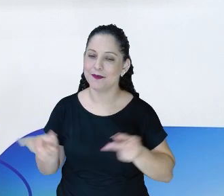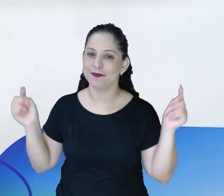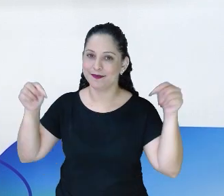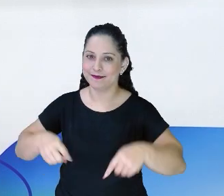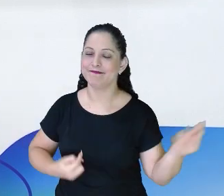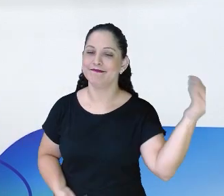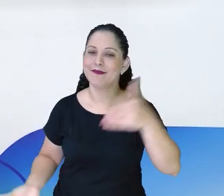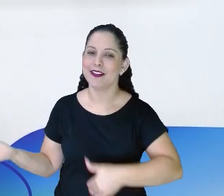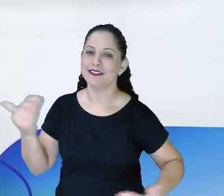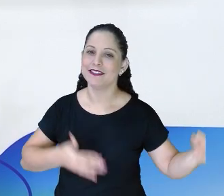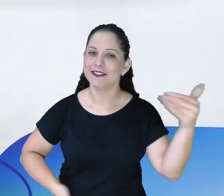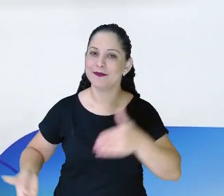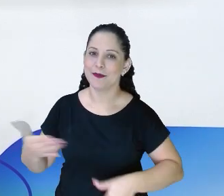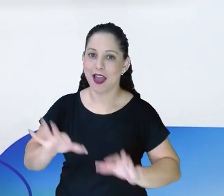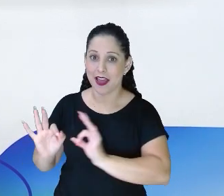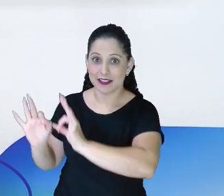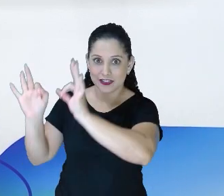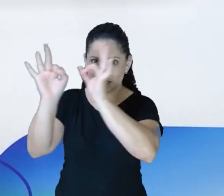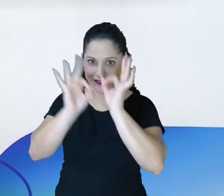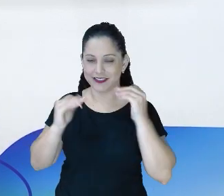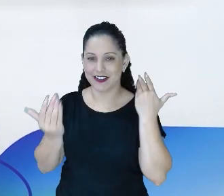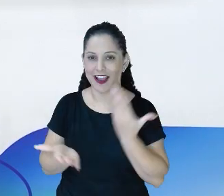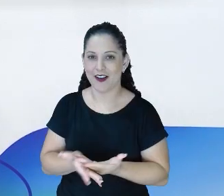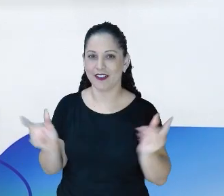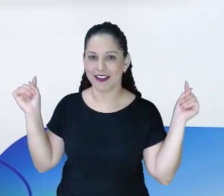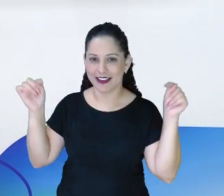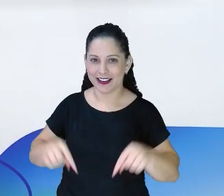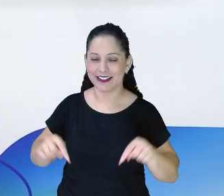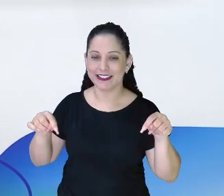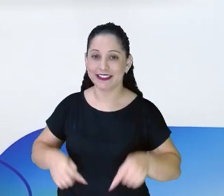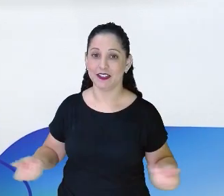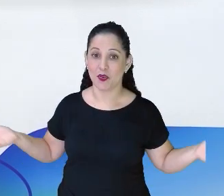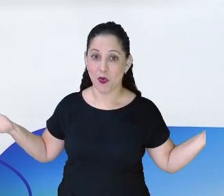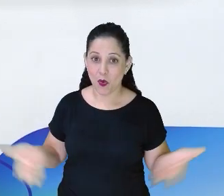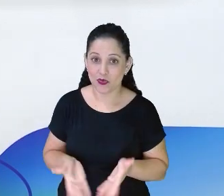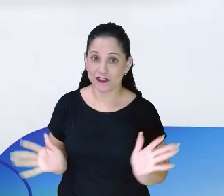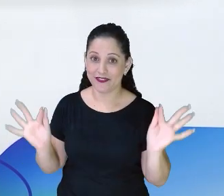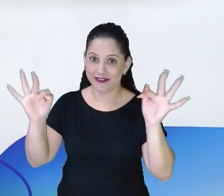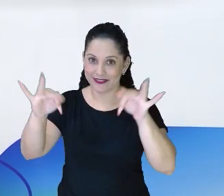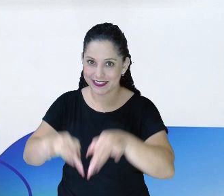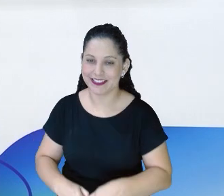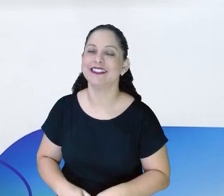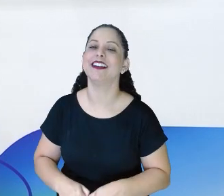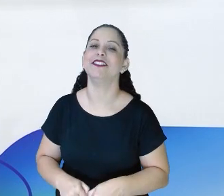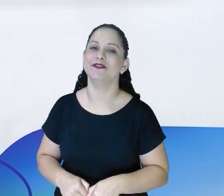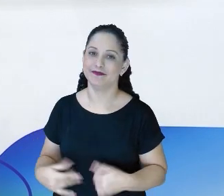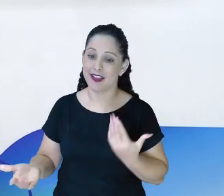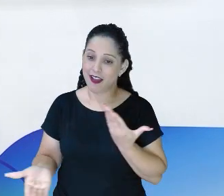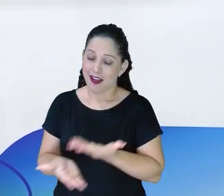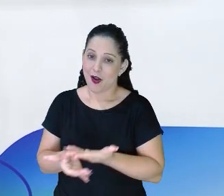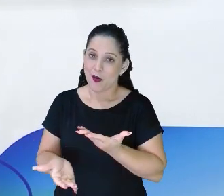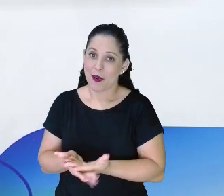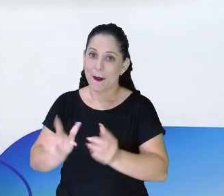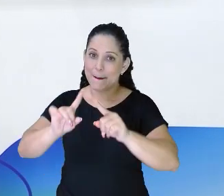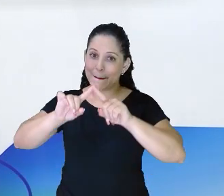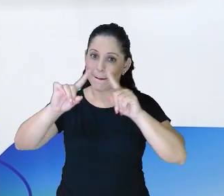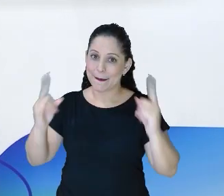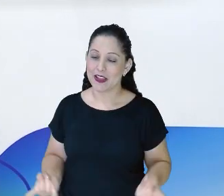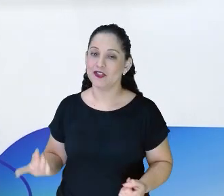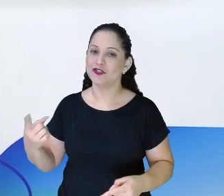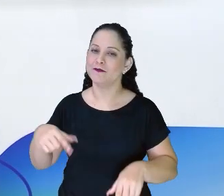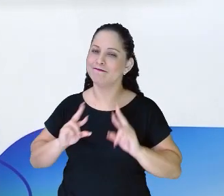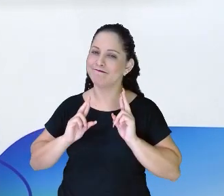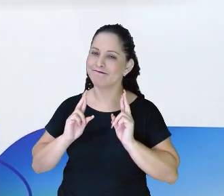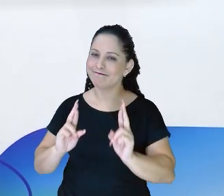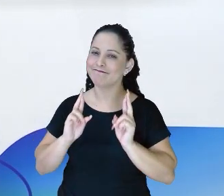mandando sua mensagem e assistindo a nossa aula. Por hoje, a nossa aula chegou ao fim, mas eu conto com a